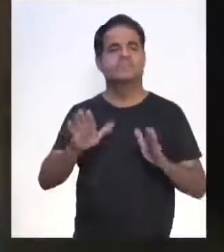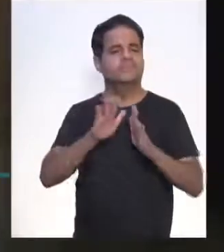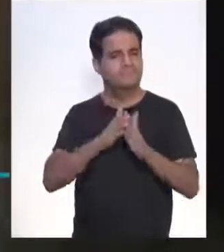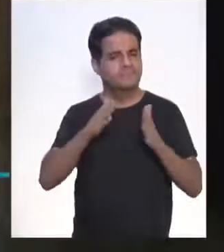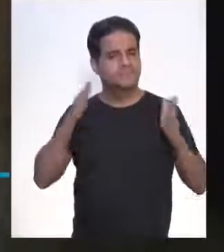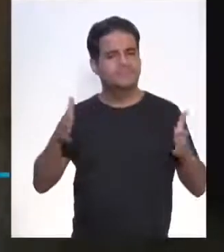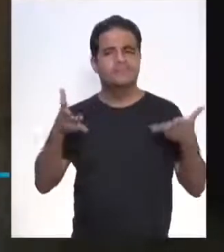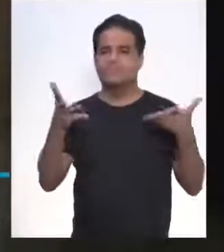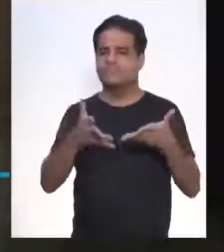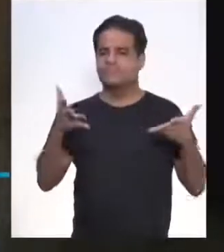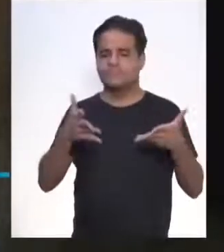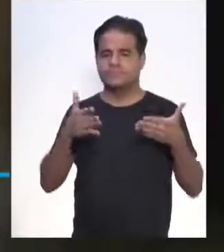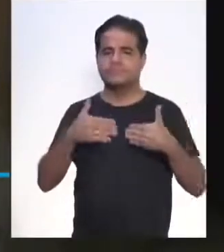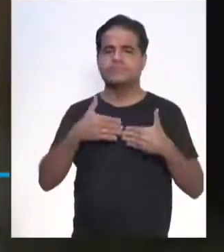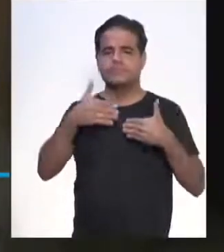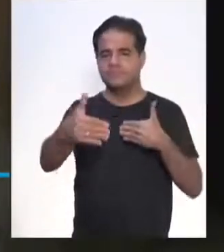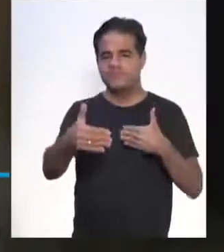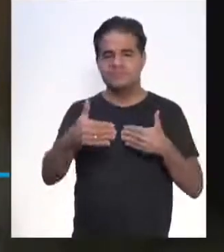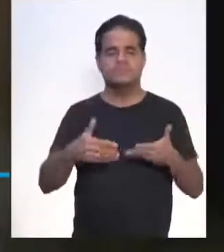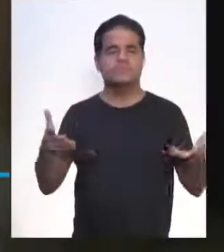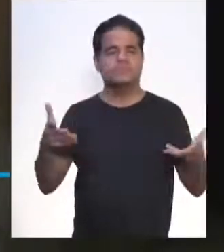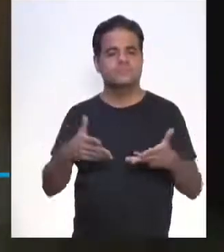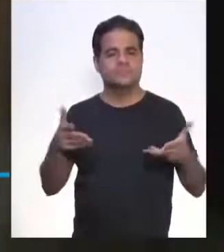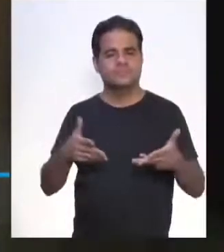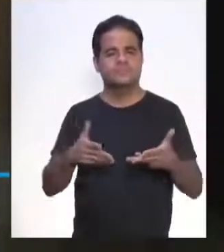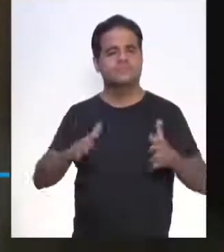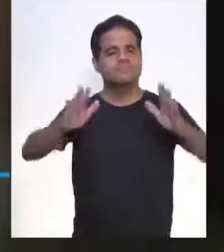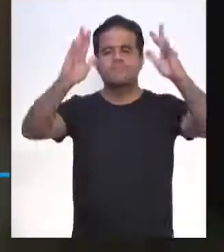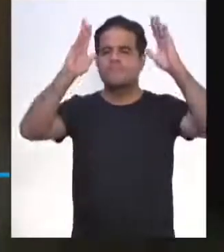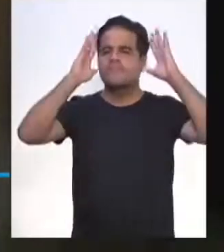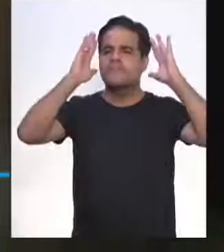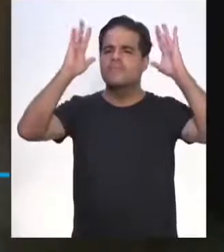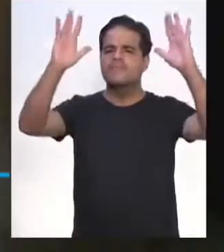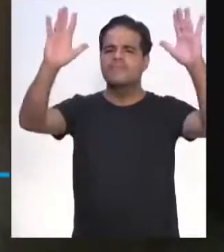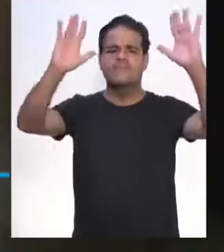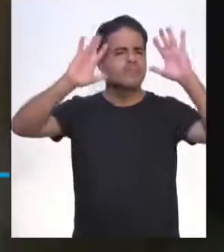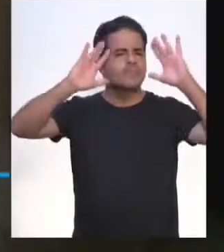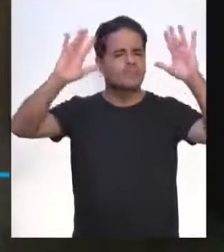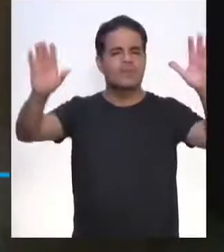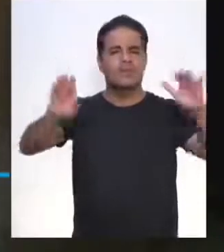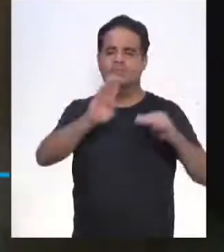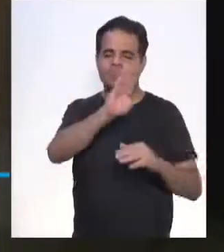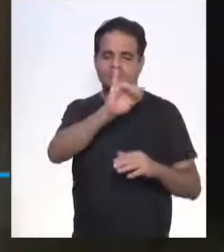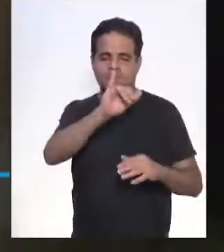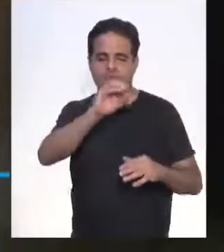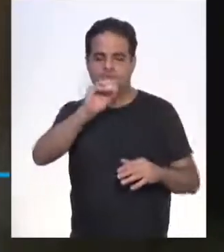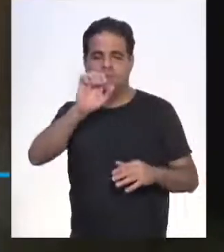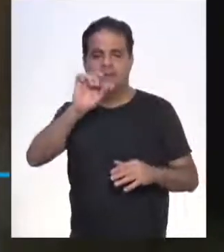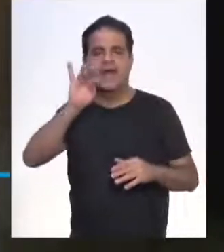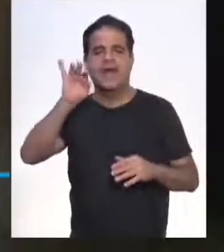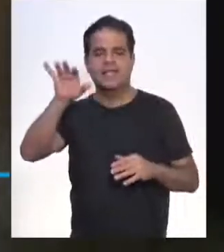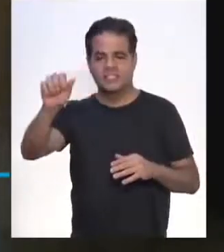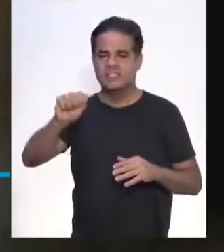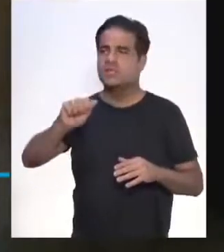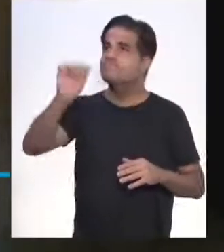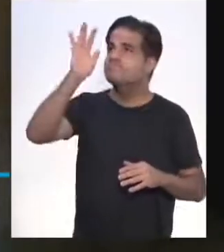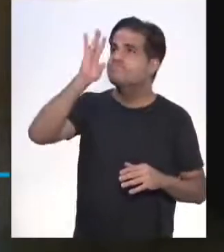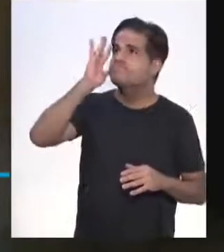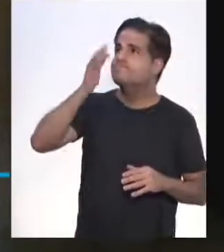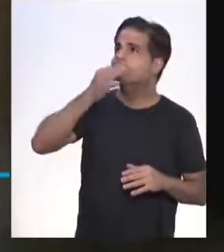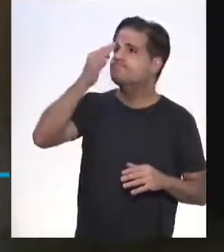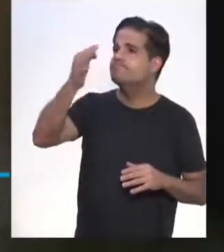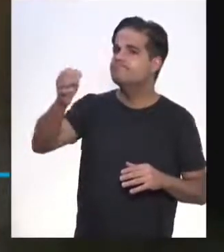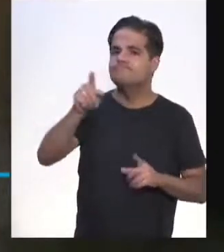absolutamente contemporâneas, como pensar a bioética de um ponto de vista de